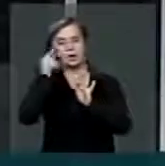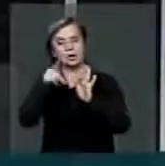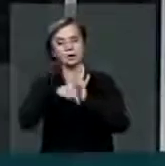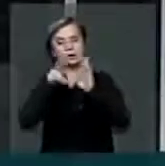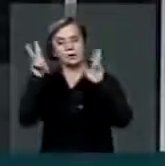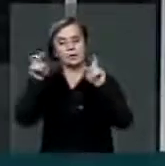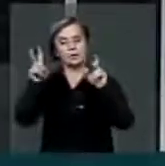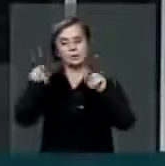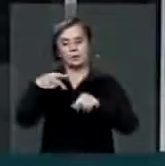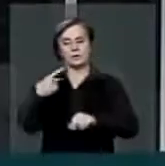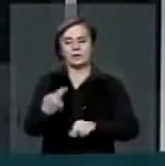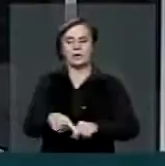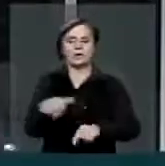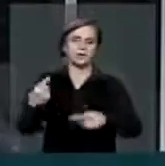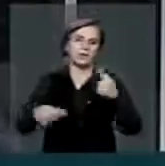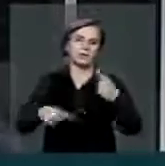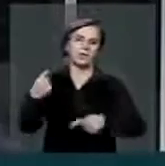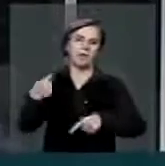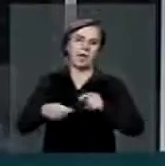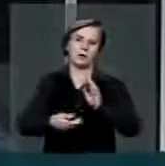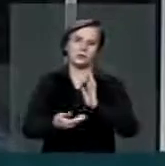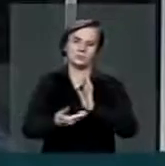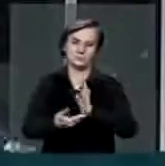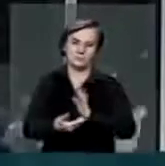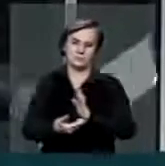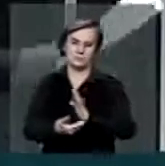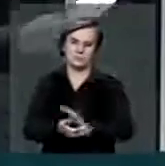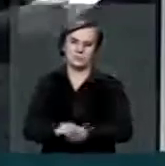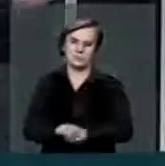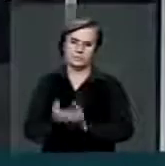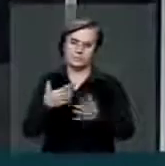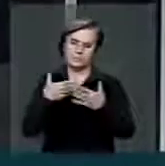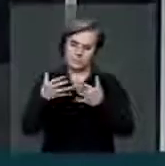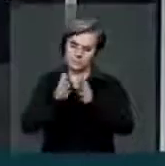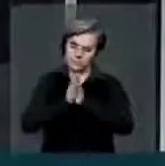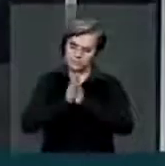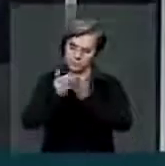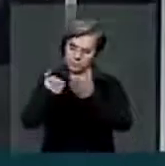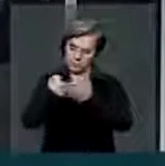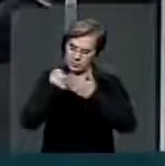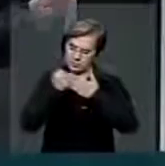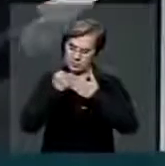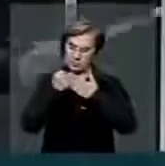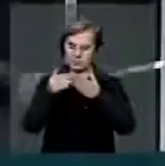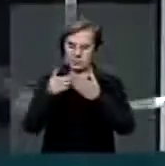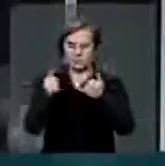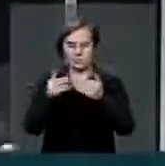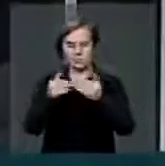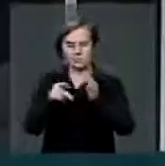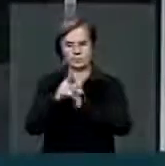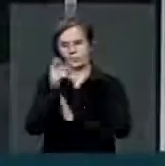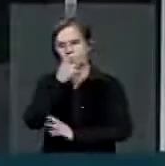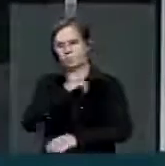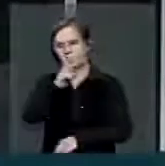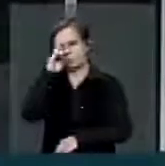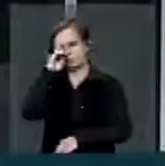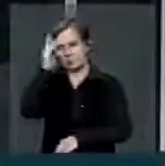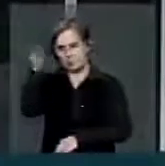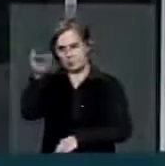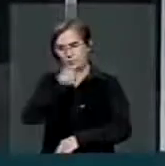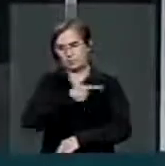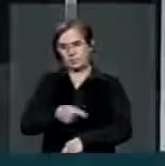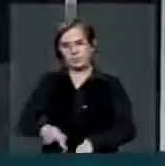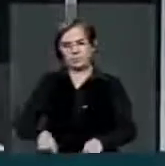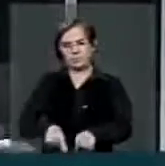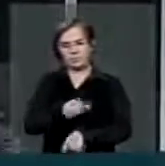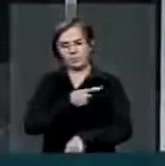aqui debatemos. Então eu quero, senhor presidente, pedir o apoio e a sensibilidade de Vossa Excelência, do